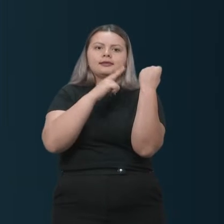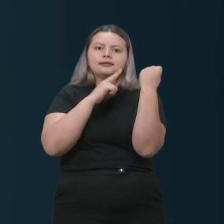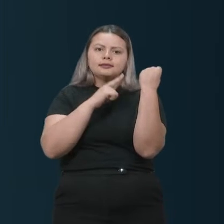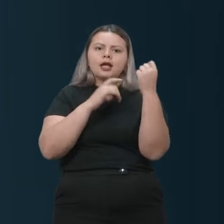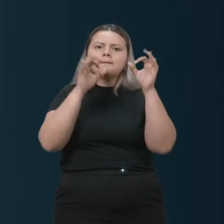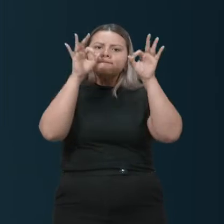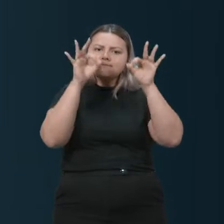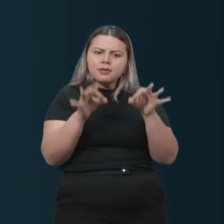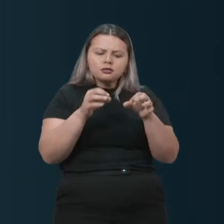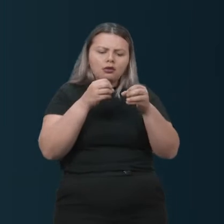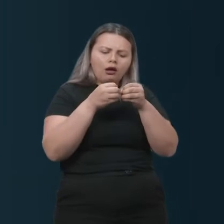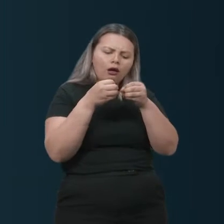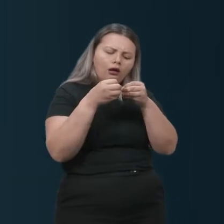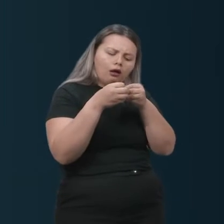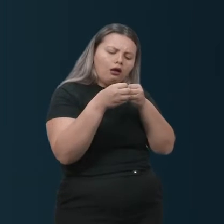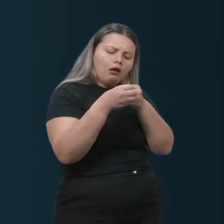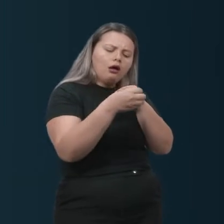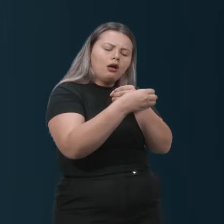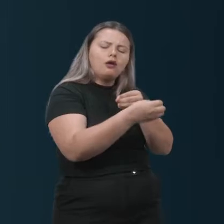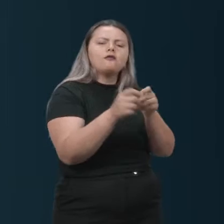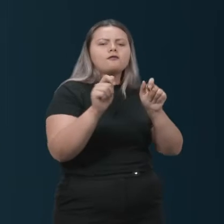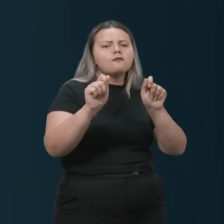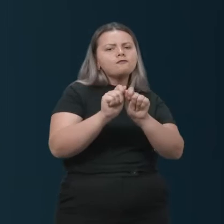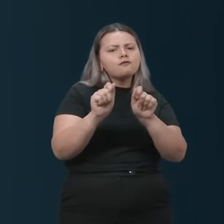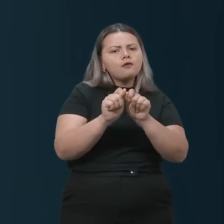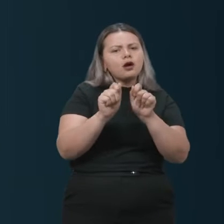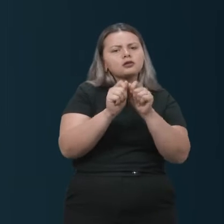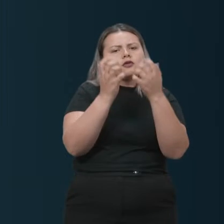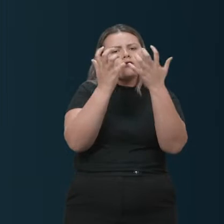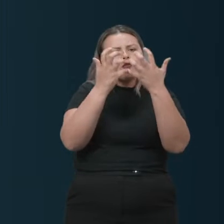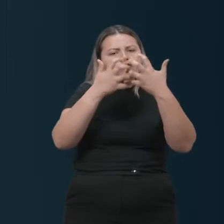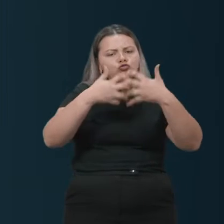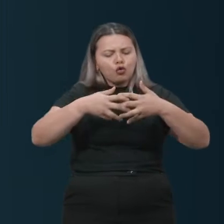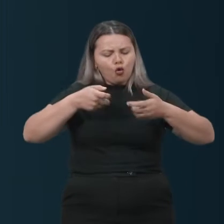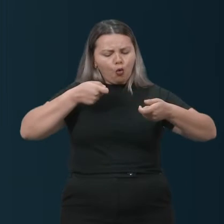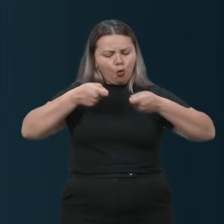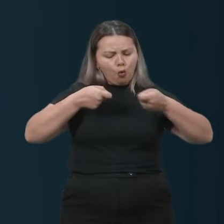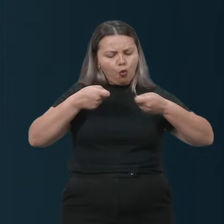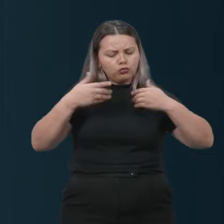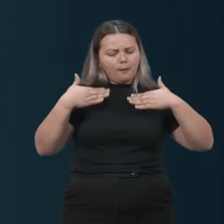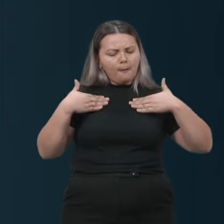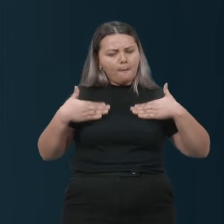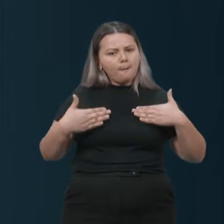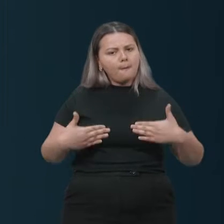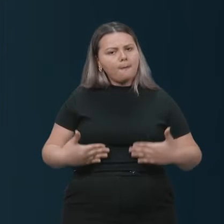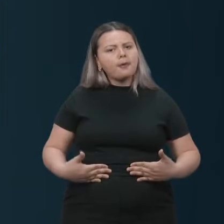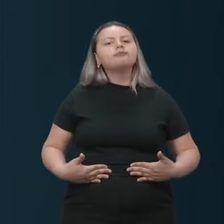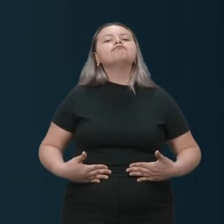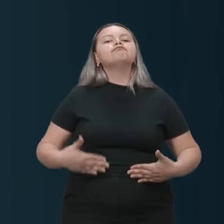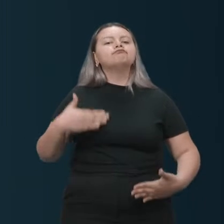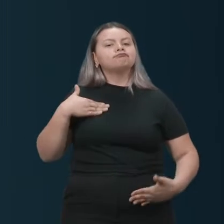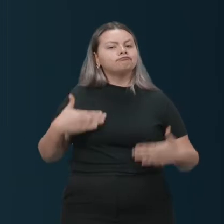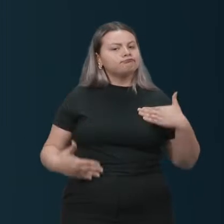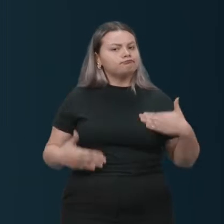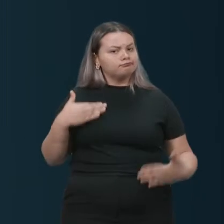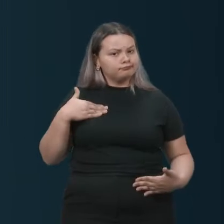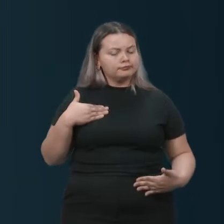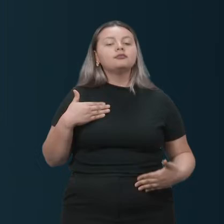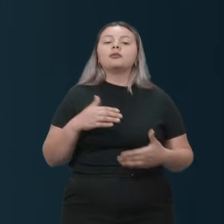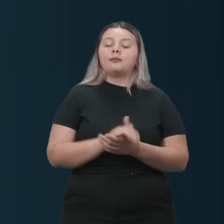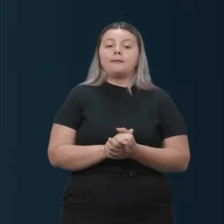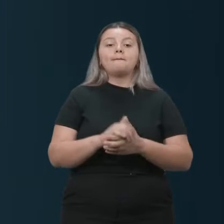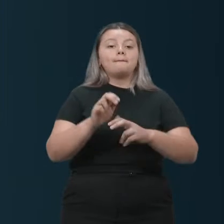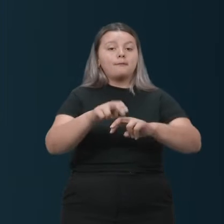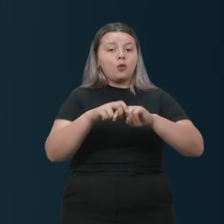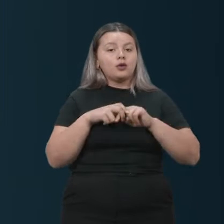no funcionamento dessas células do tecido nervoso, que fazem o controle de todas as funções do nosso corpo.